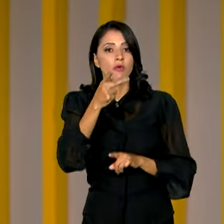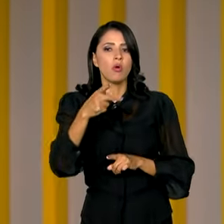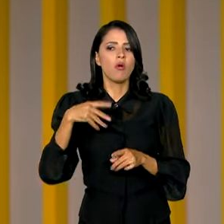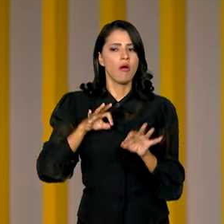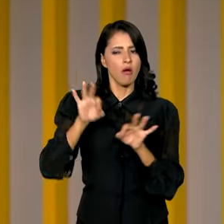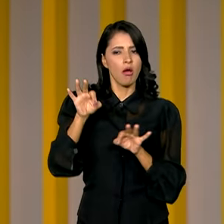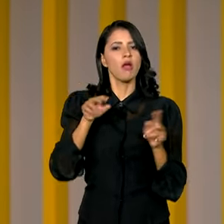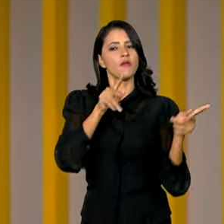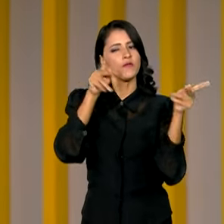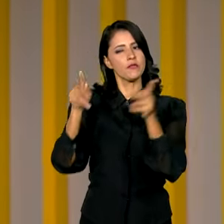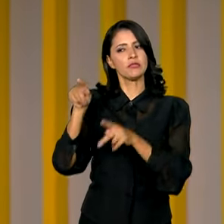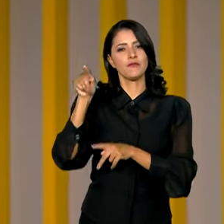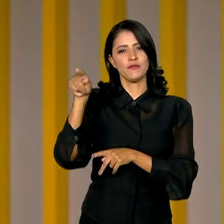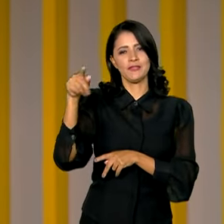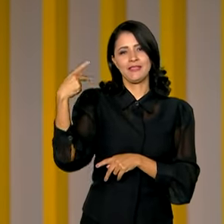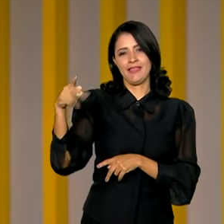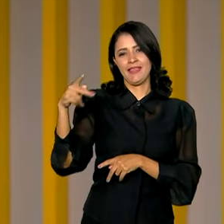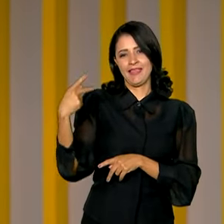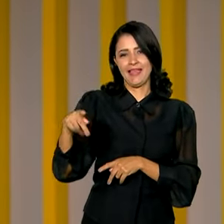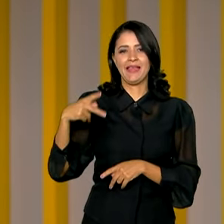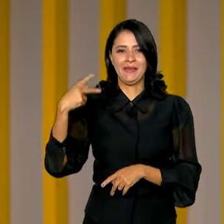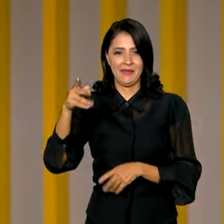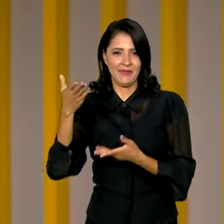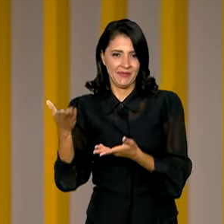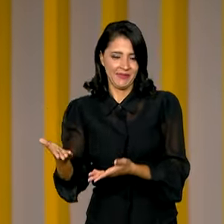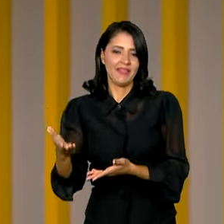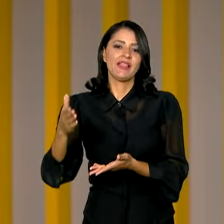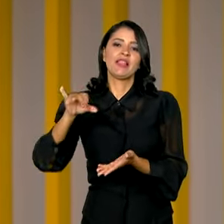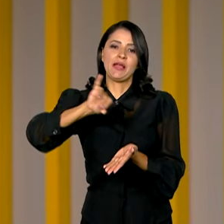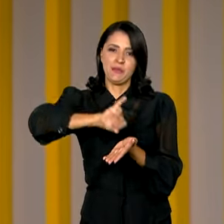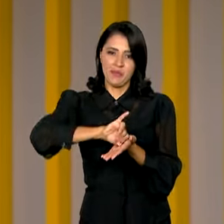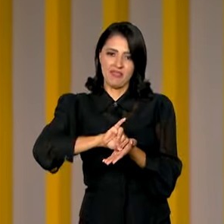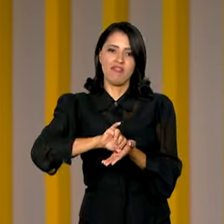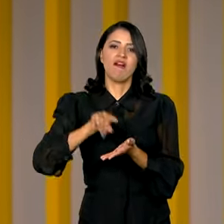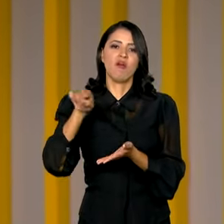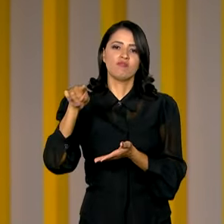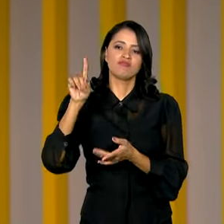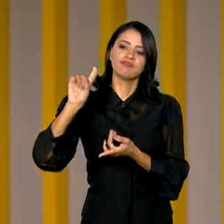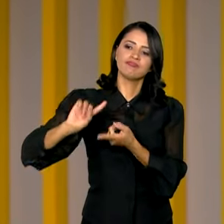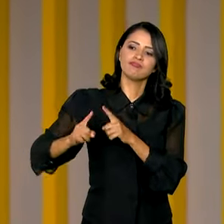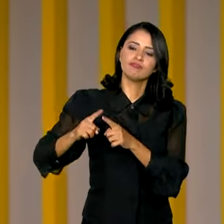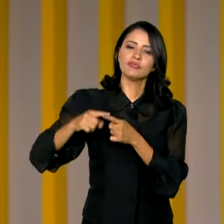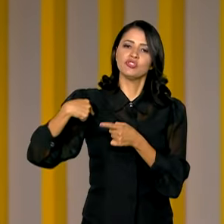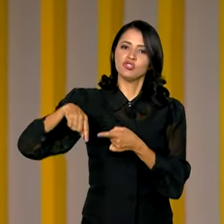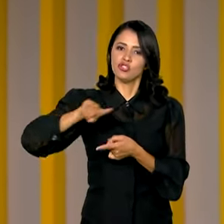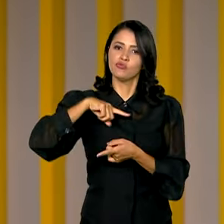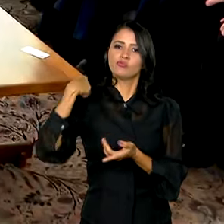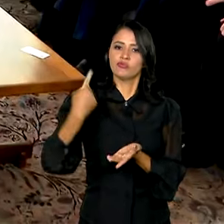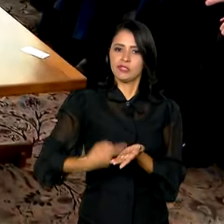o presidente paraguaio Santiago Penha em Assunção para discutir o acordo.